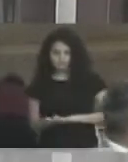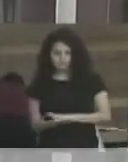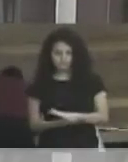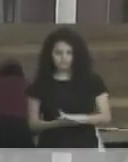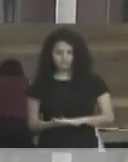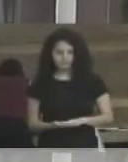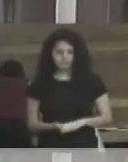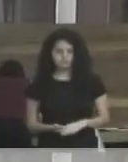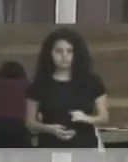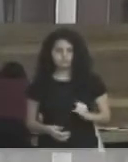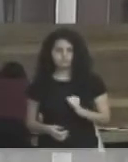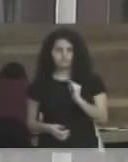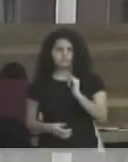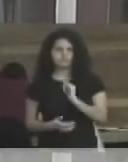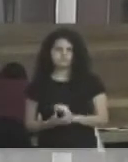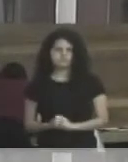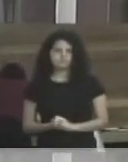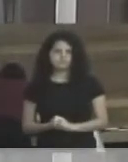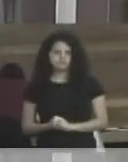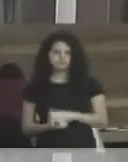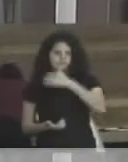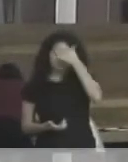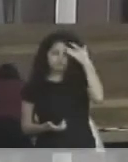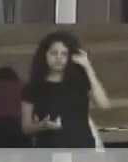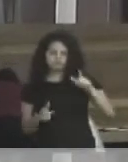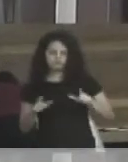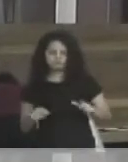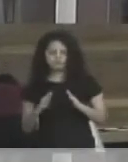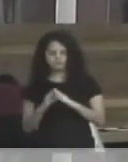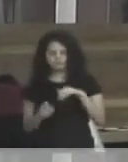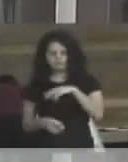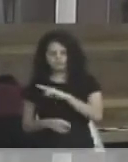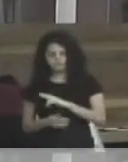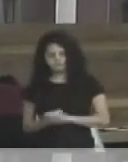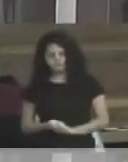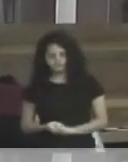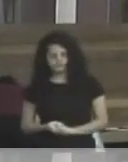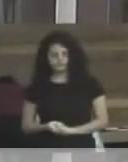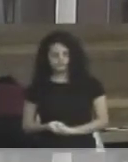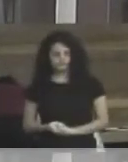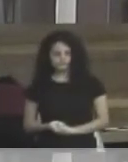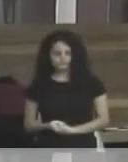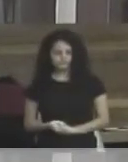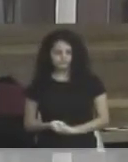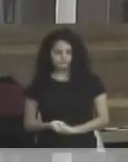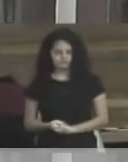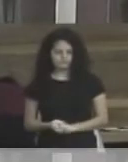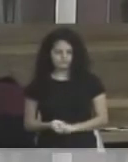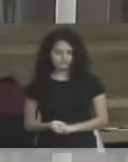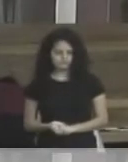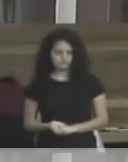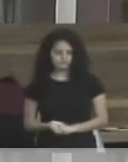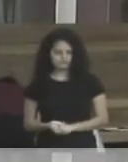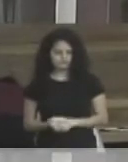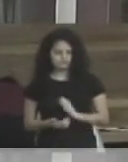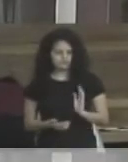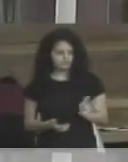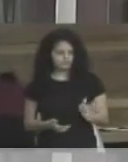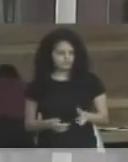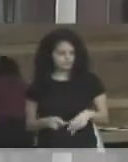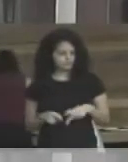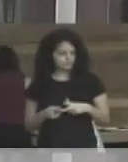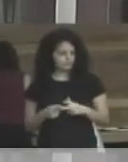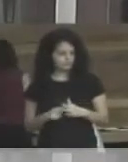equipamento fundamental para aquela comunidade. Estamos entrando lá no campinho da Itanema, colocamos areia no campo,